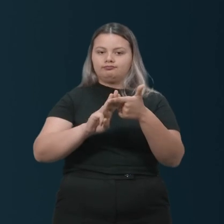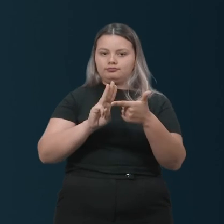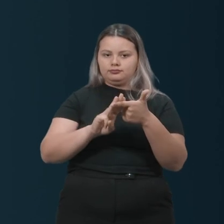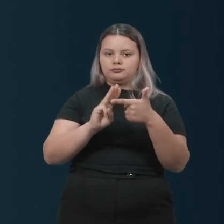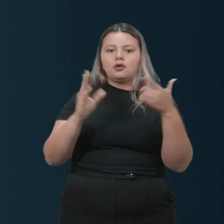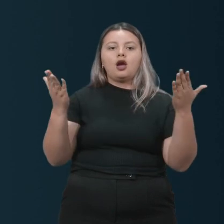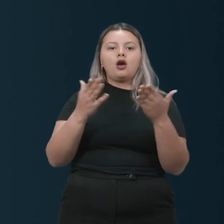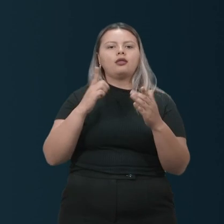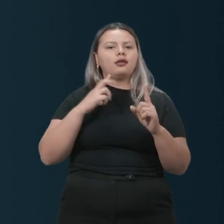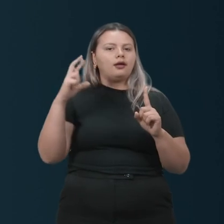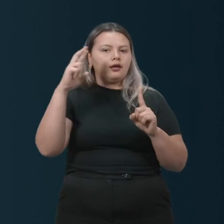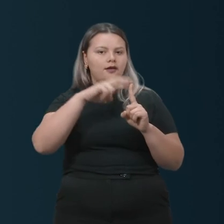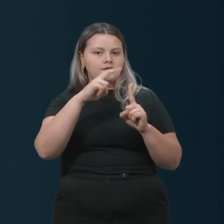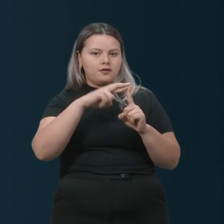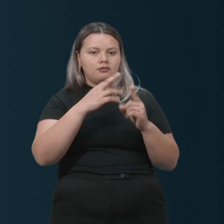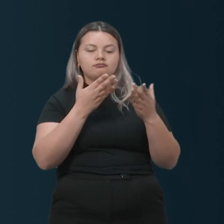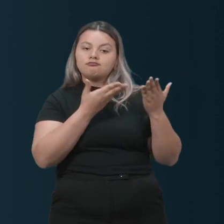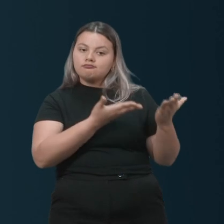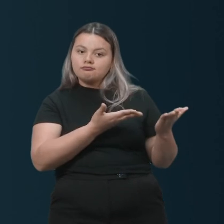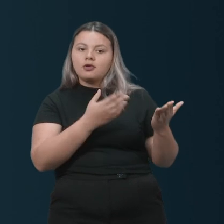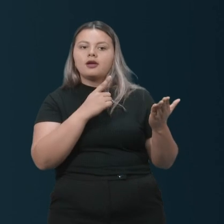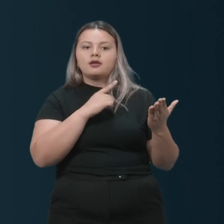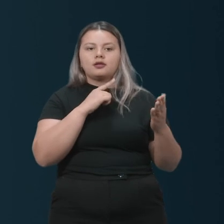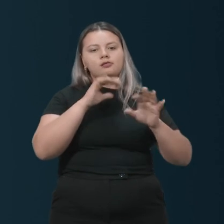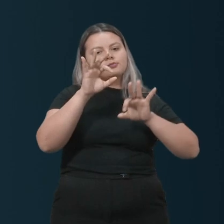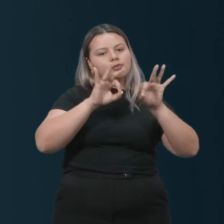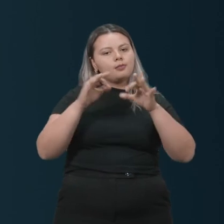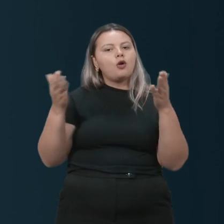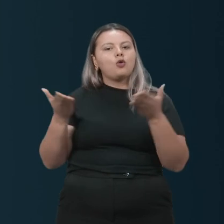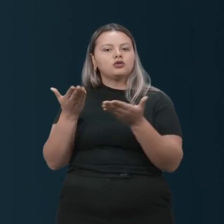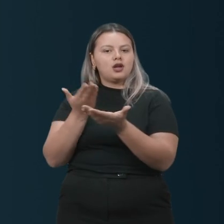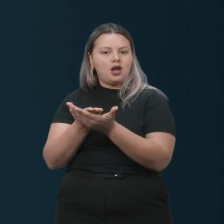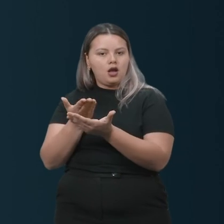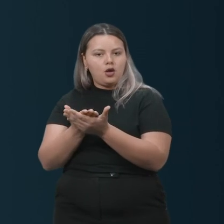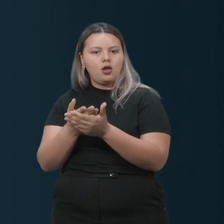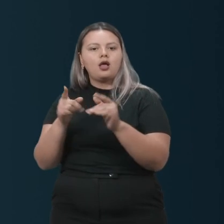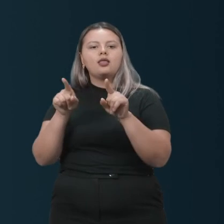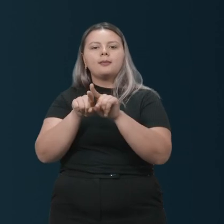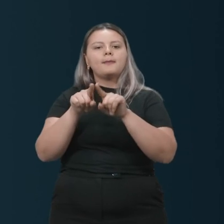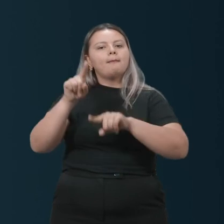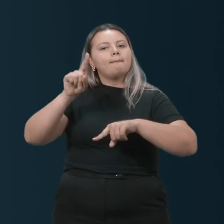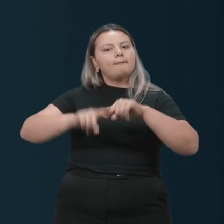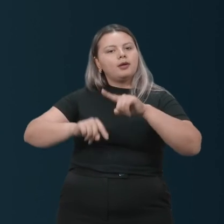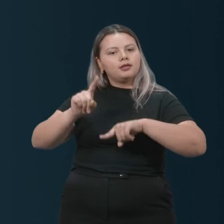módulo. Aqui seguem as referências que eu utilizei para a elaboração